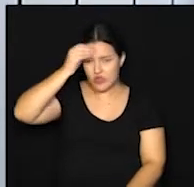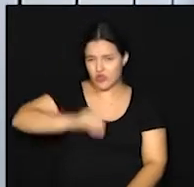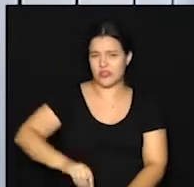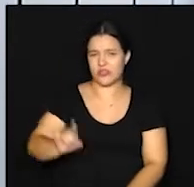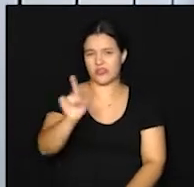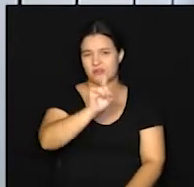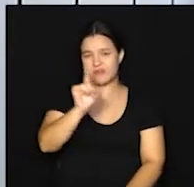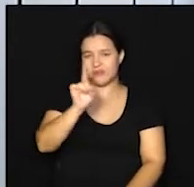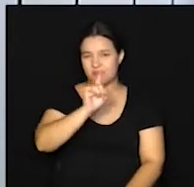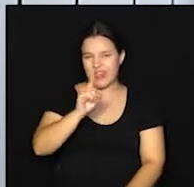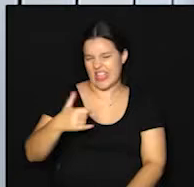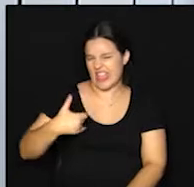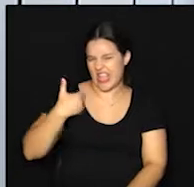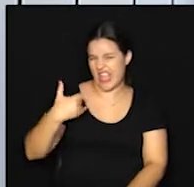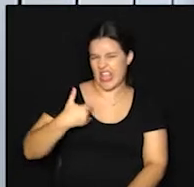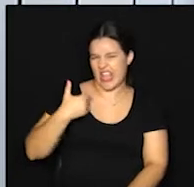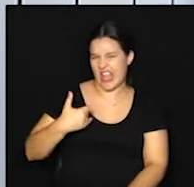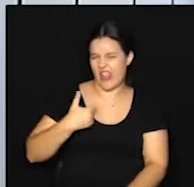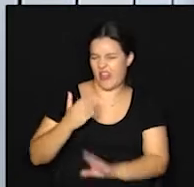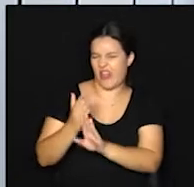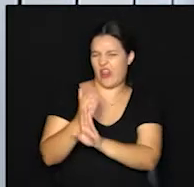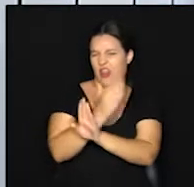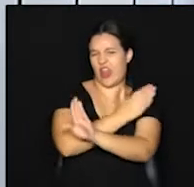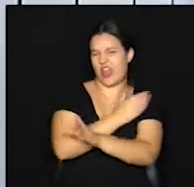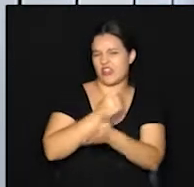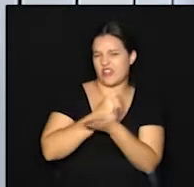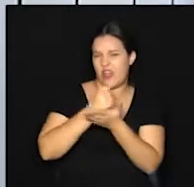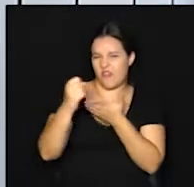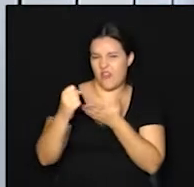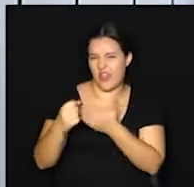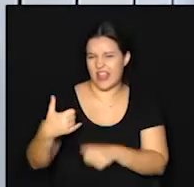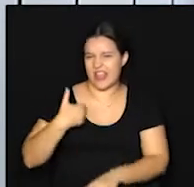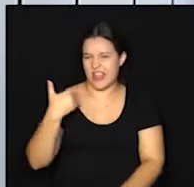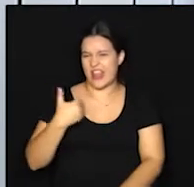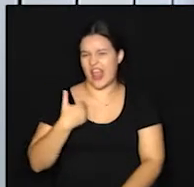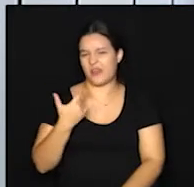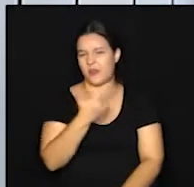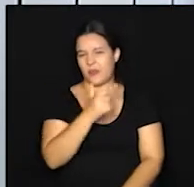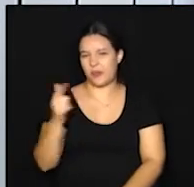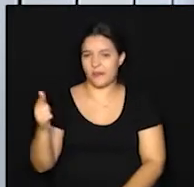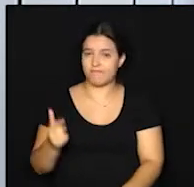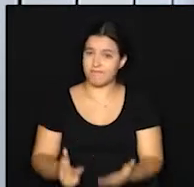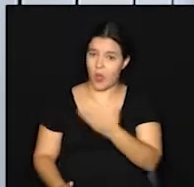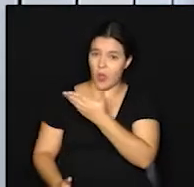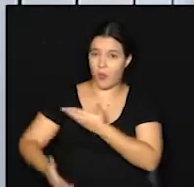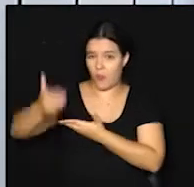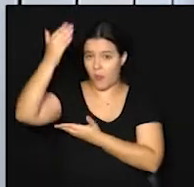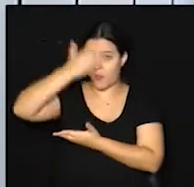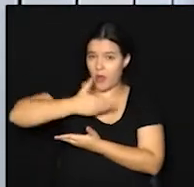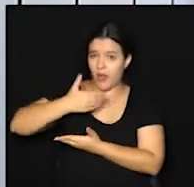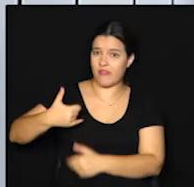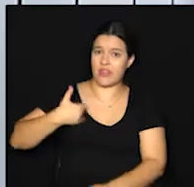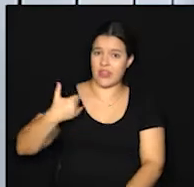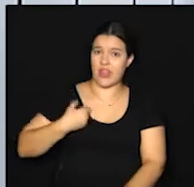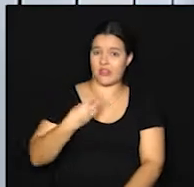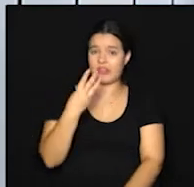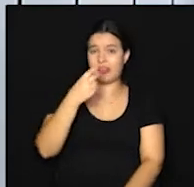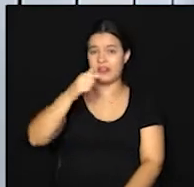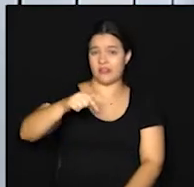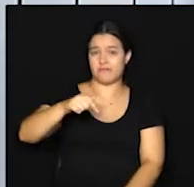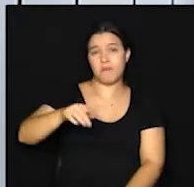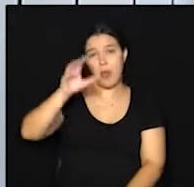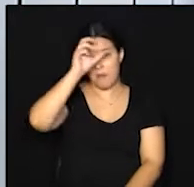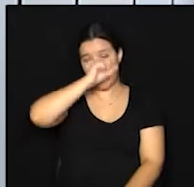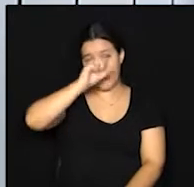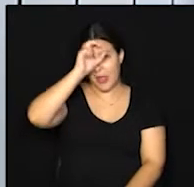por questão de idade, já passou meu tempo, eu não tenho mais idade para isso. Tá aí a Silvinha para provar isso, com 37 anos, foi aprender